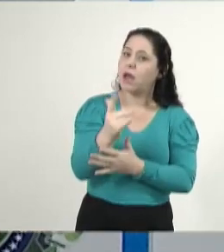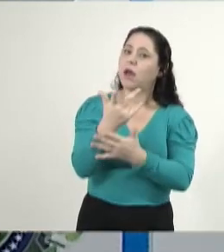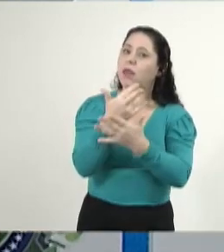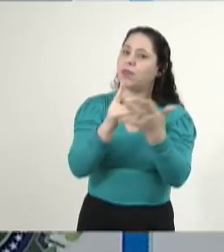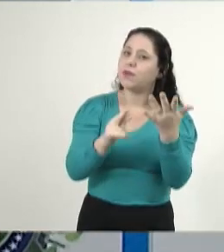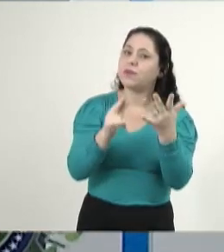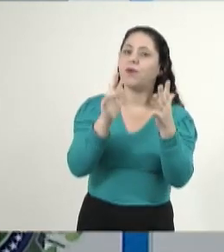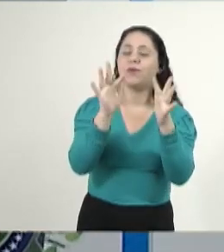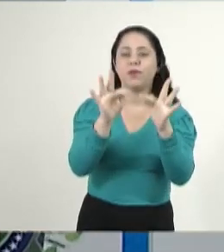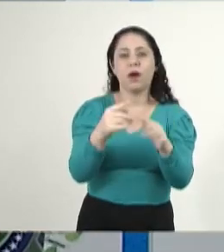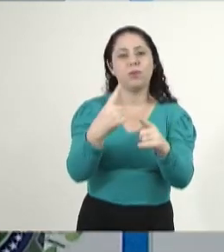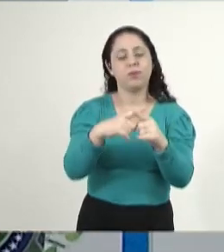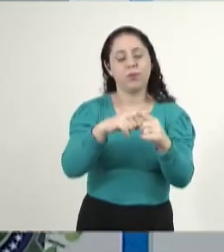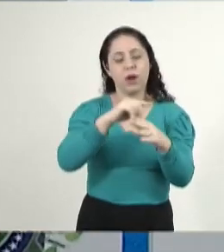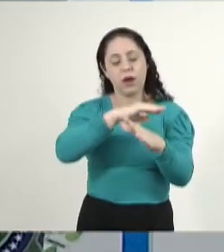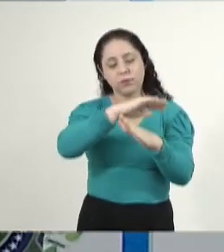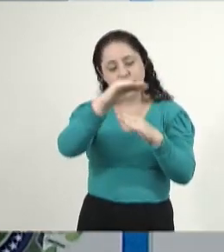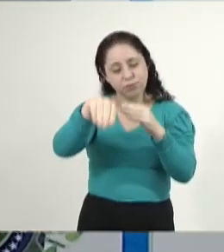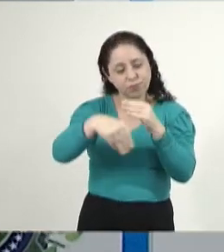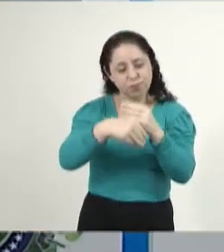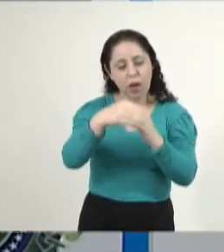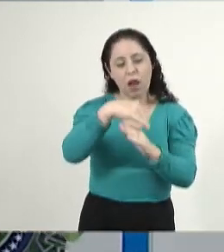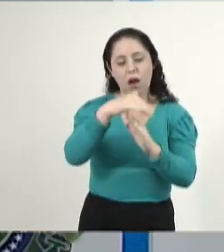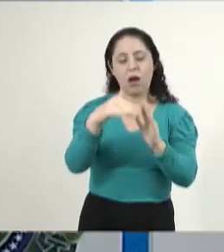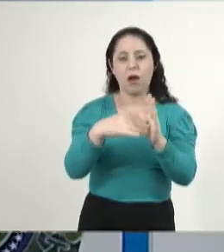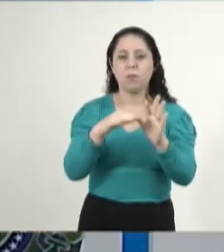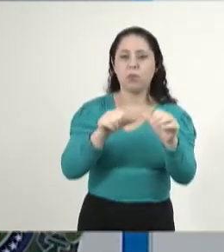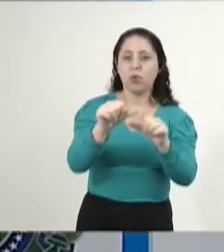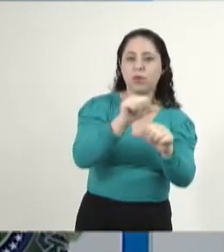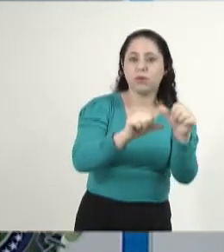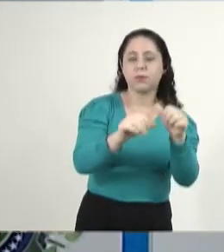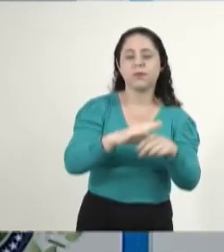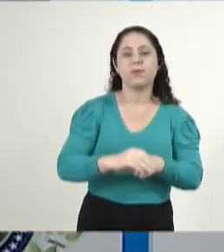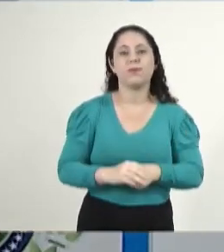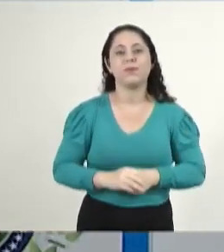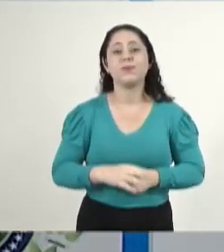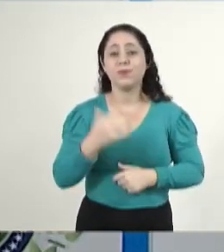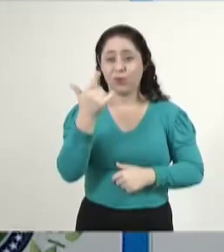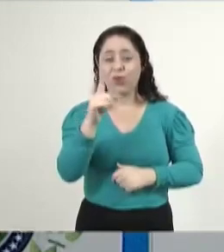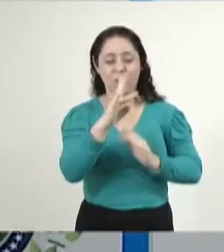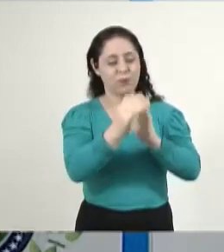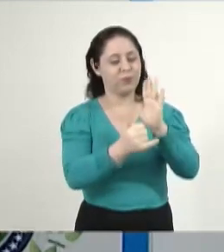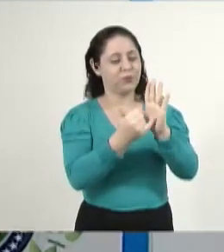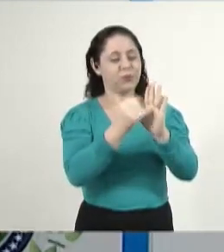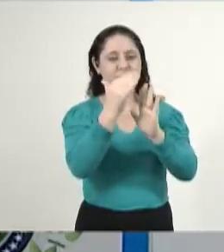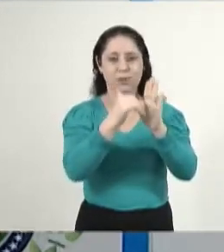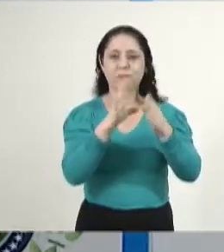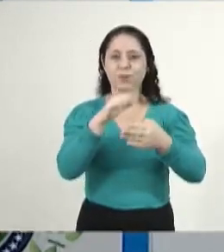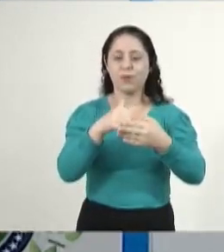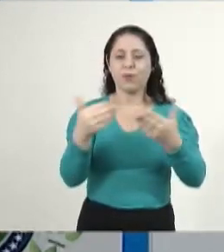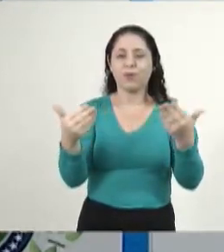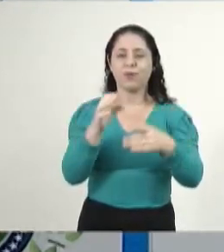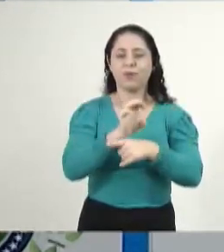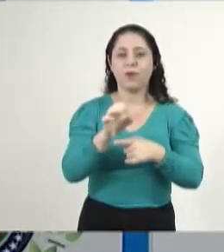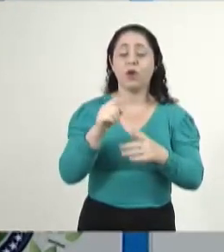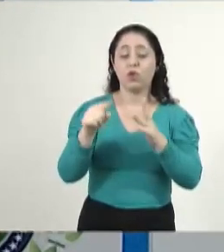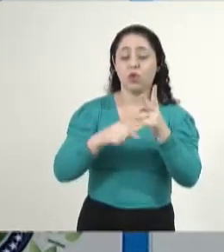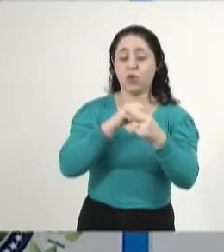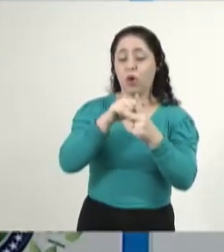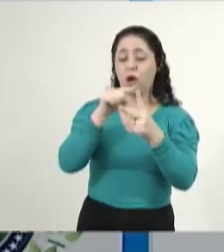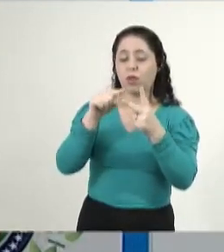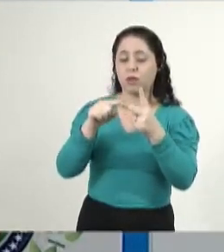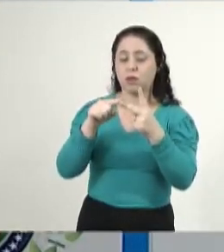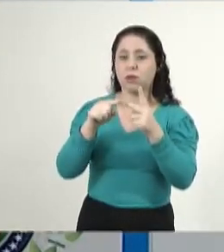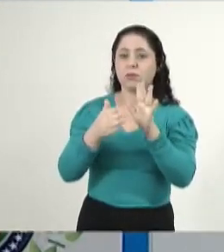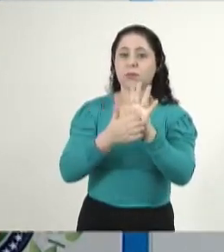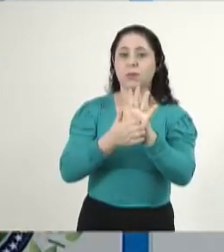redação final por ter sofrido emendas ao longo de sua tramitação. Vamos para o próximo projeto, também votado hoje pelos deputados estaduais. Os outros 2 projetos